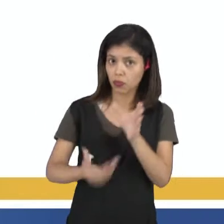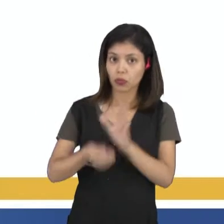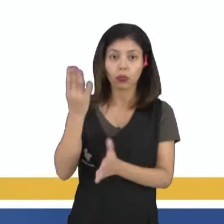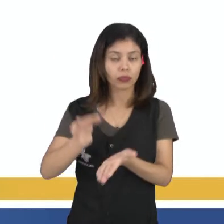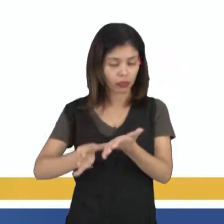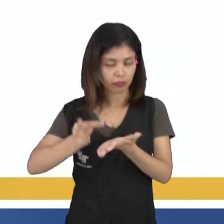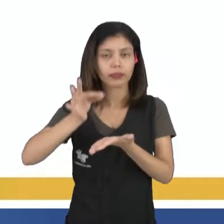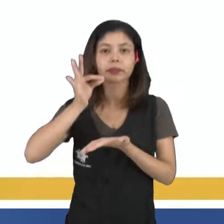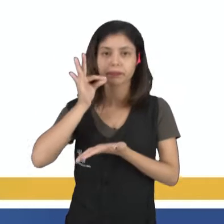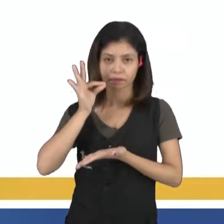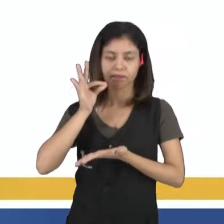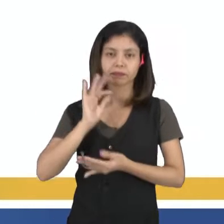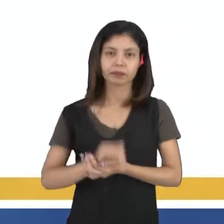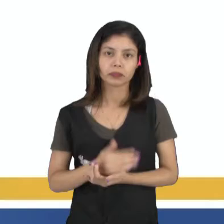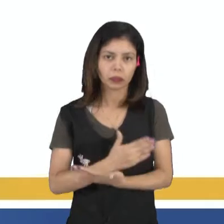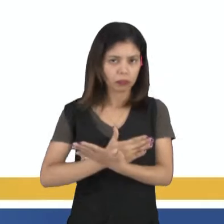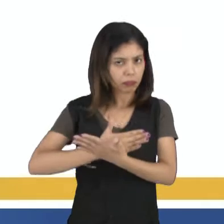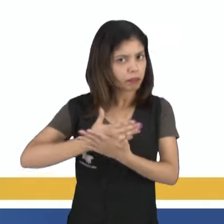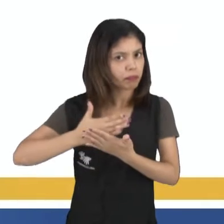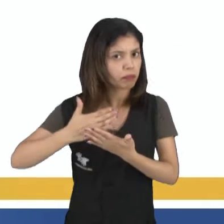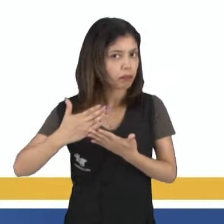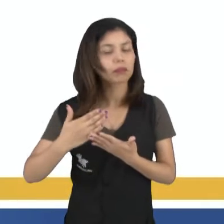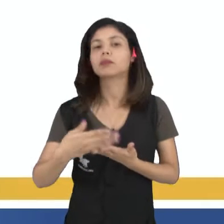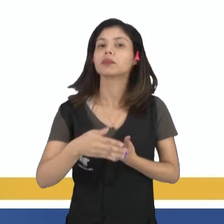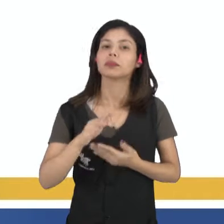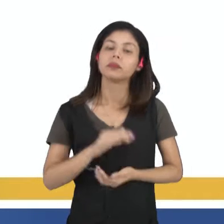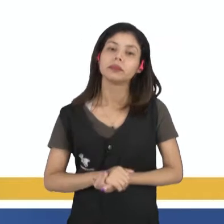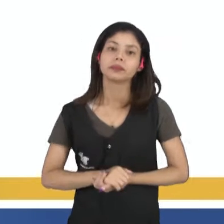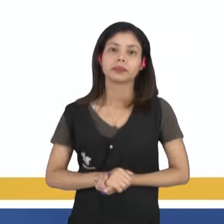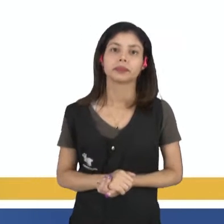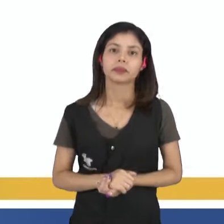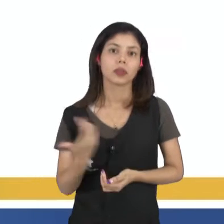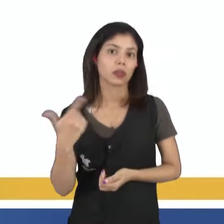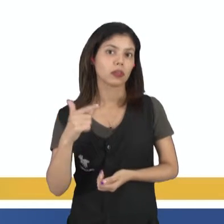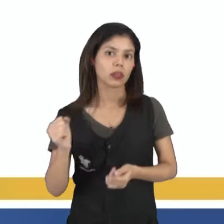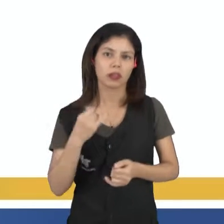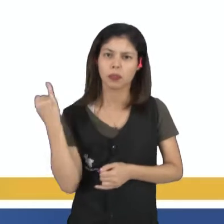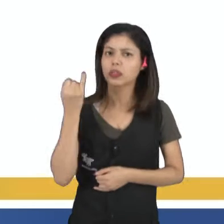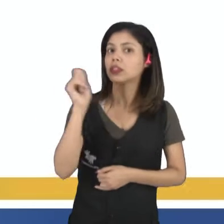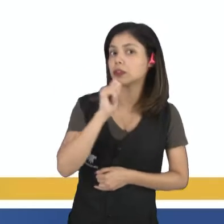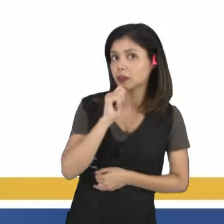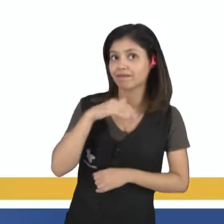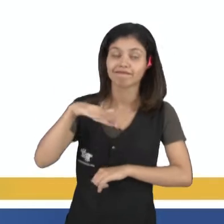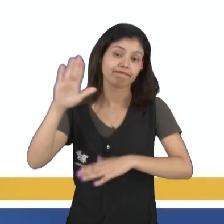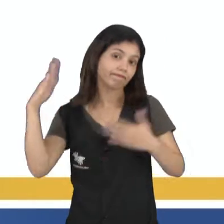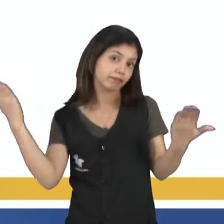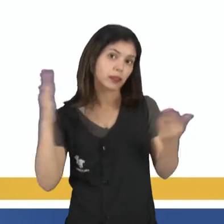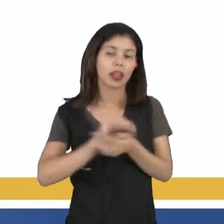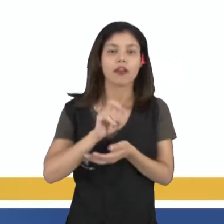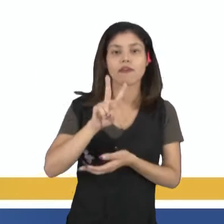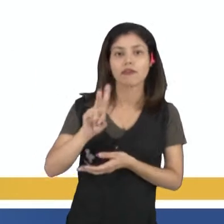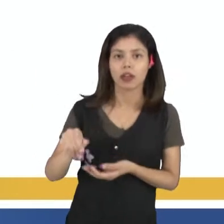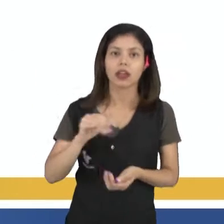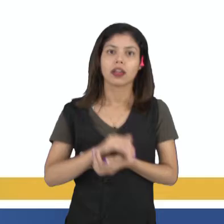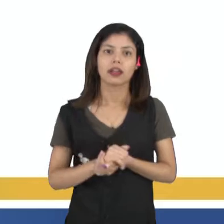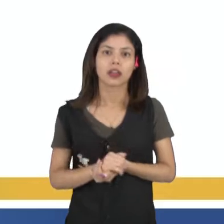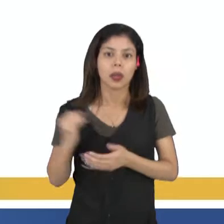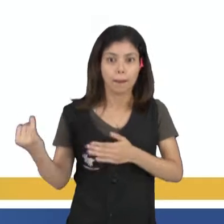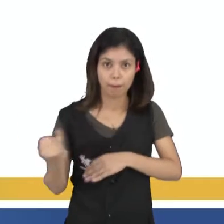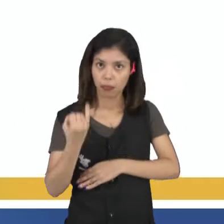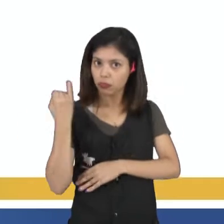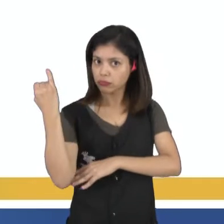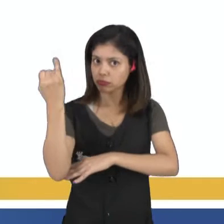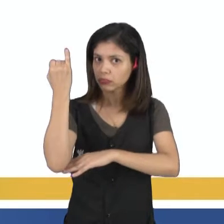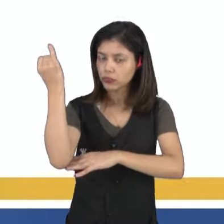do café né que o café inicialmente não é assim não tem tanta importância mais o café ele vai se tornando tão